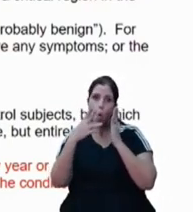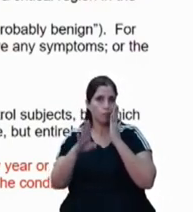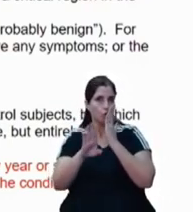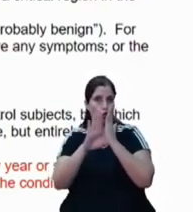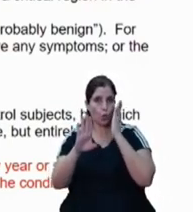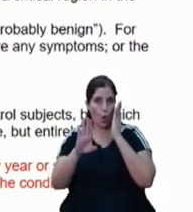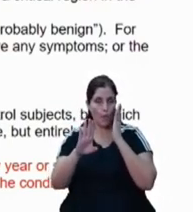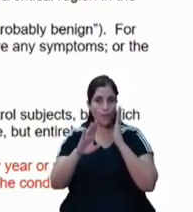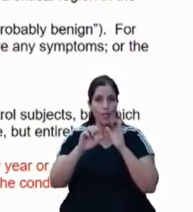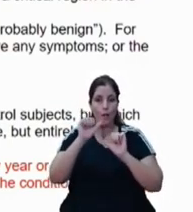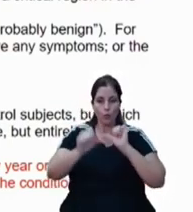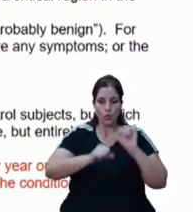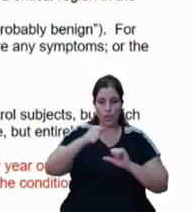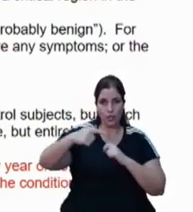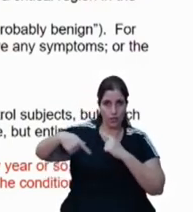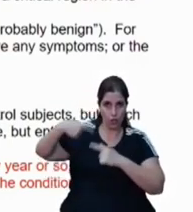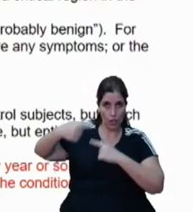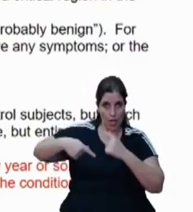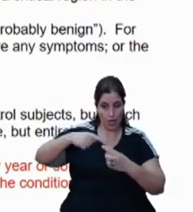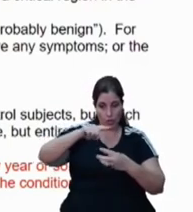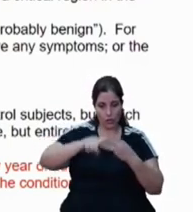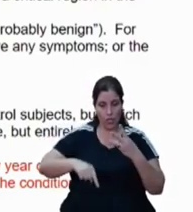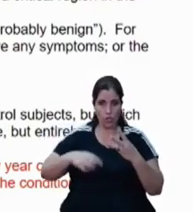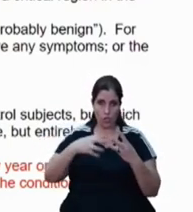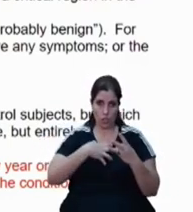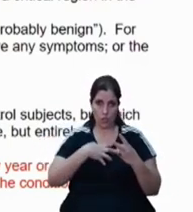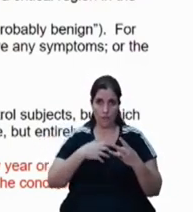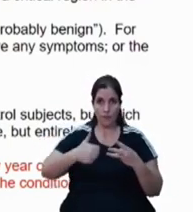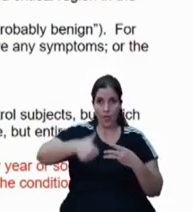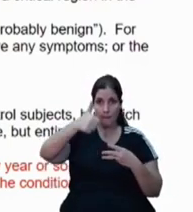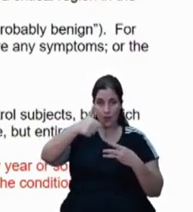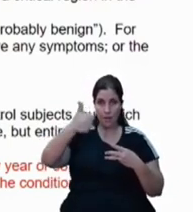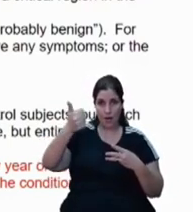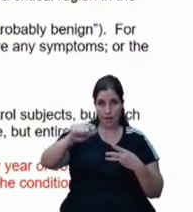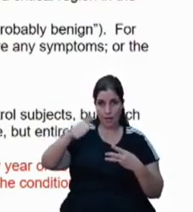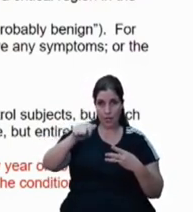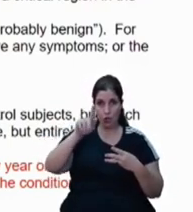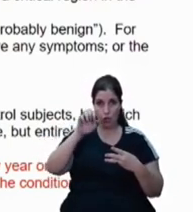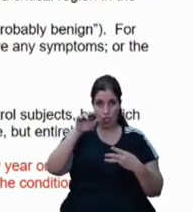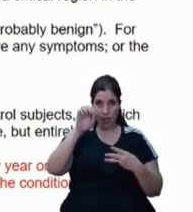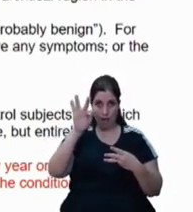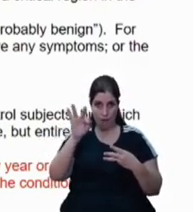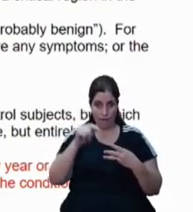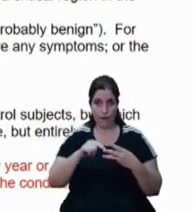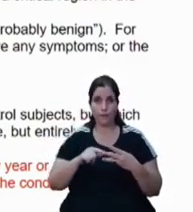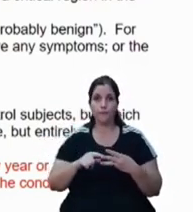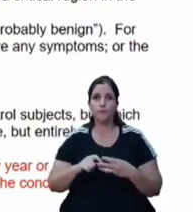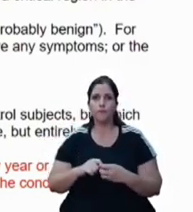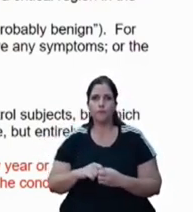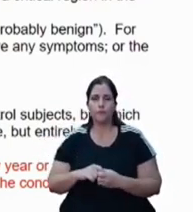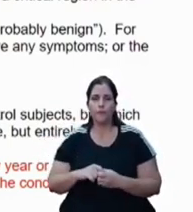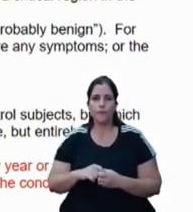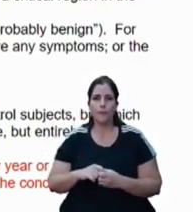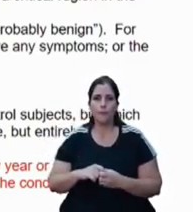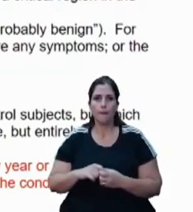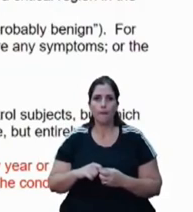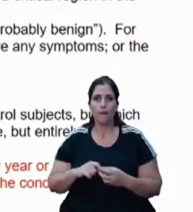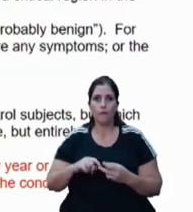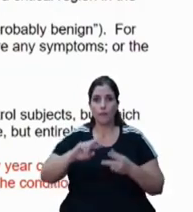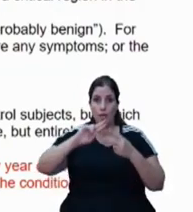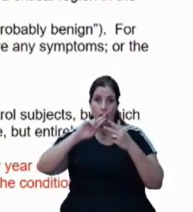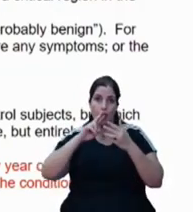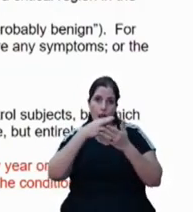são classificadas de uma das 3 maneiras. Primeira, a variação do gene é provável de causar a doença.